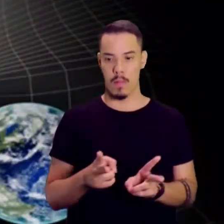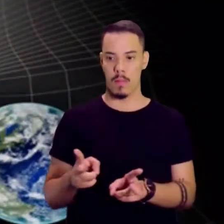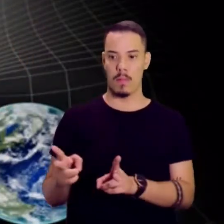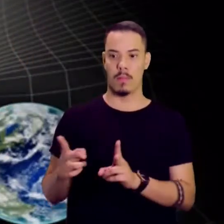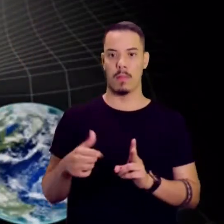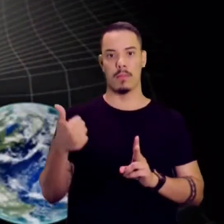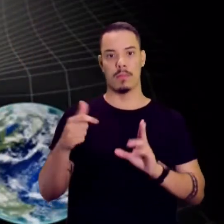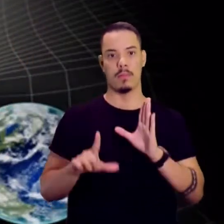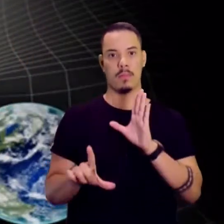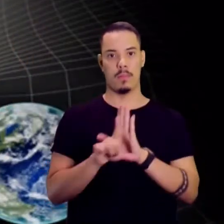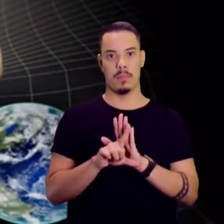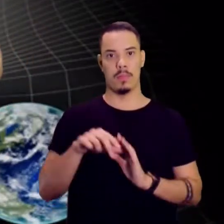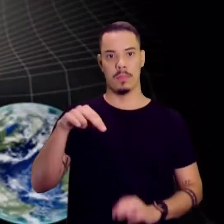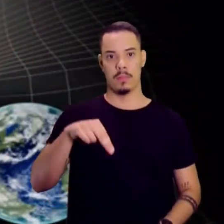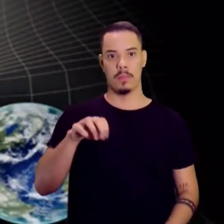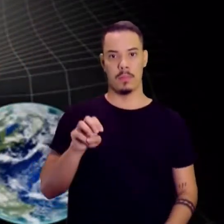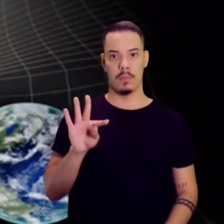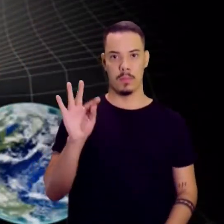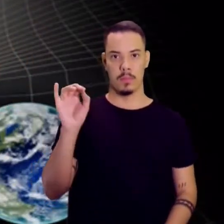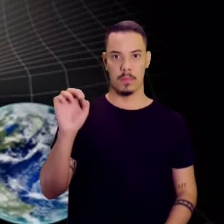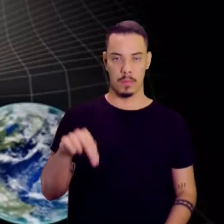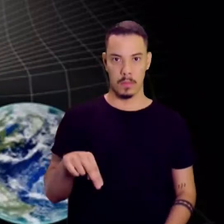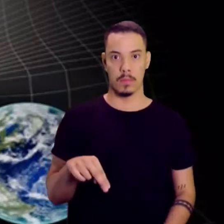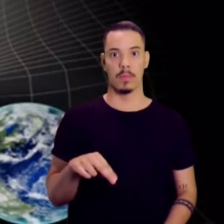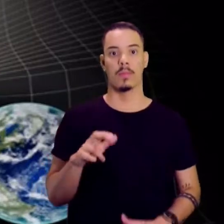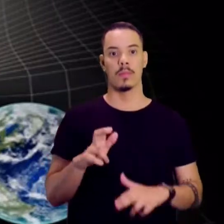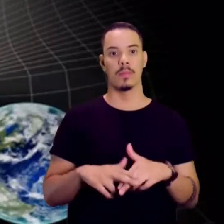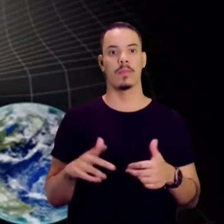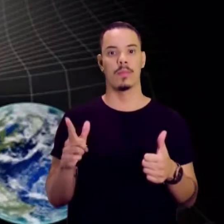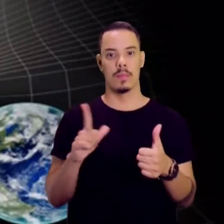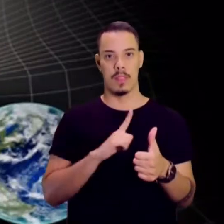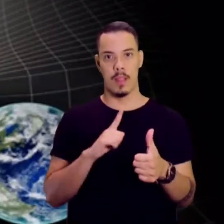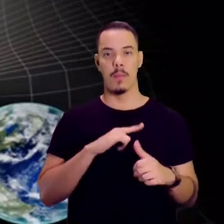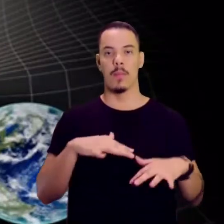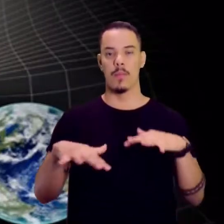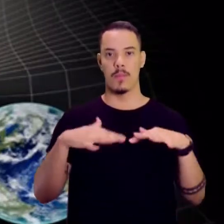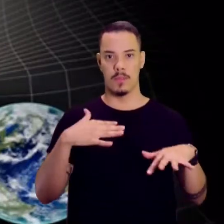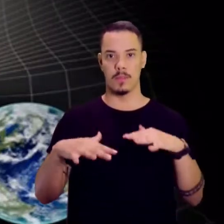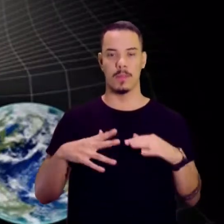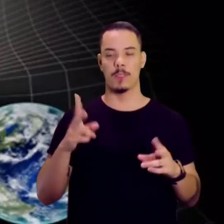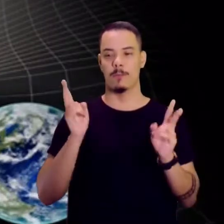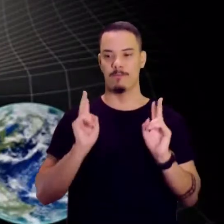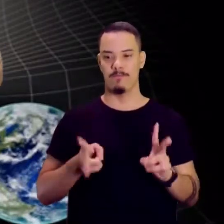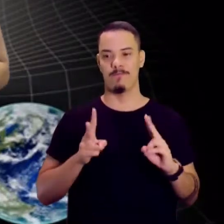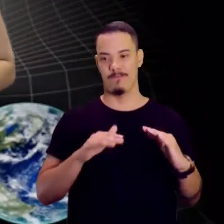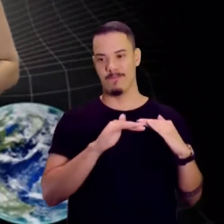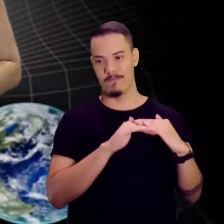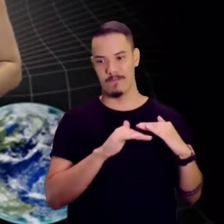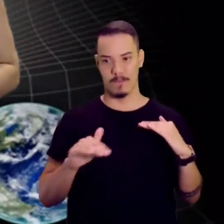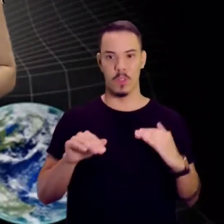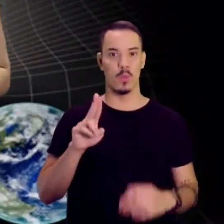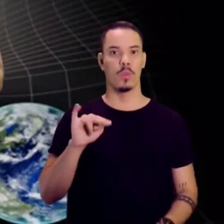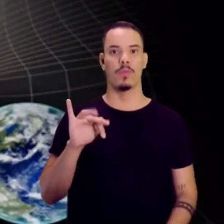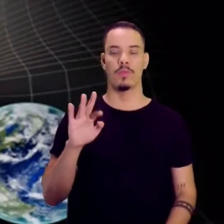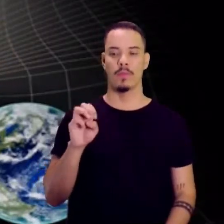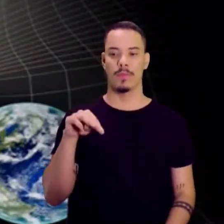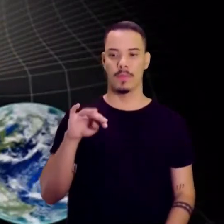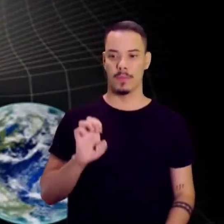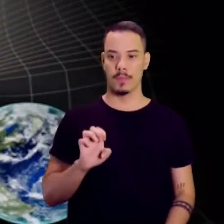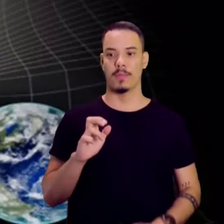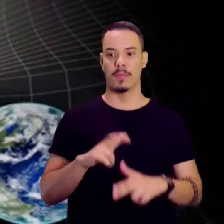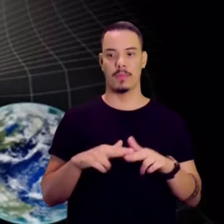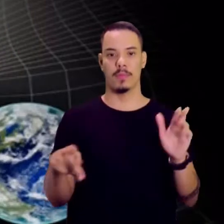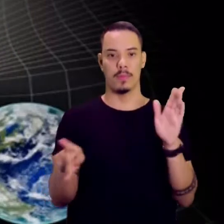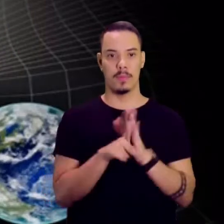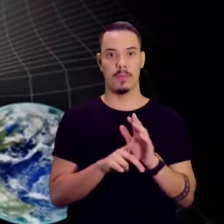A primeira lei de Newton. Se está em movimento retilíneo uniforme, permanecer em movimento retilíneo uniforme. Para que